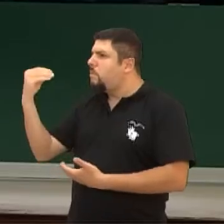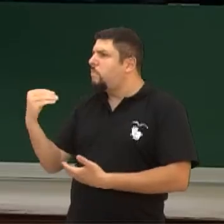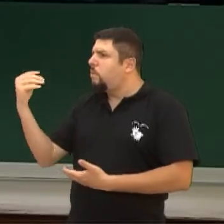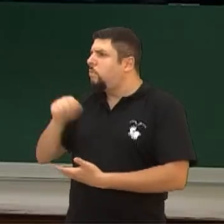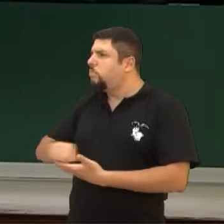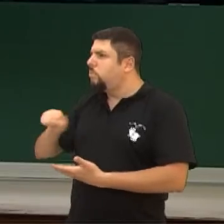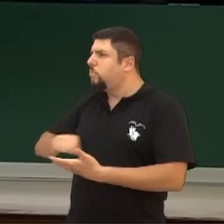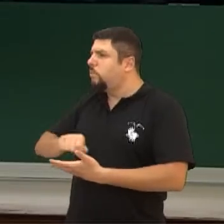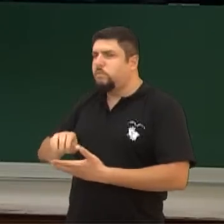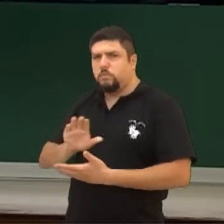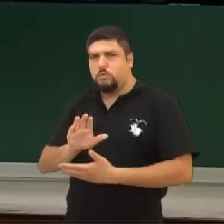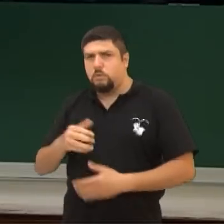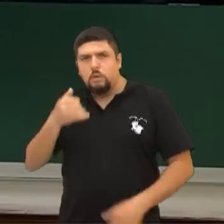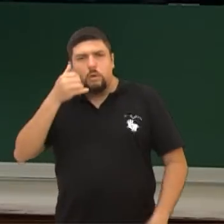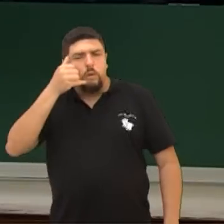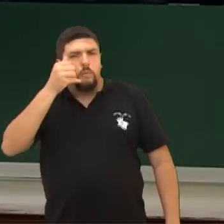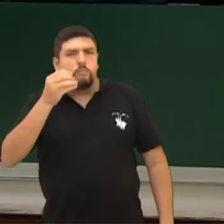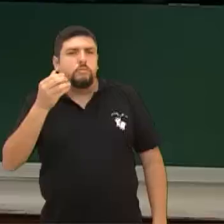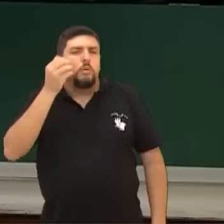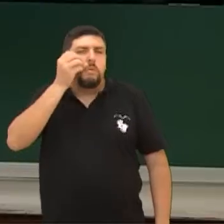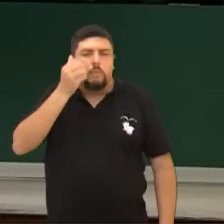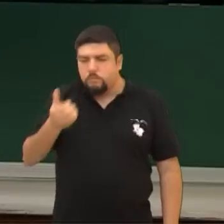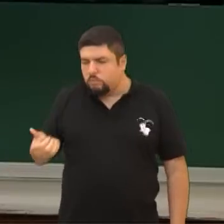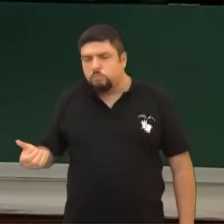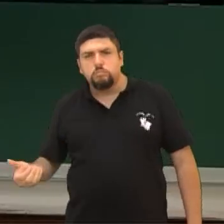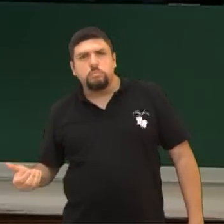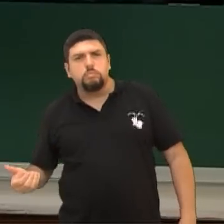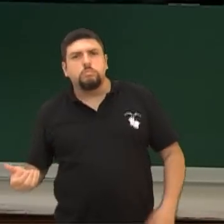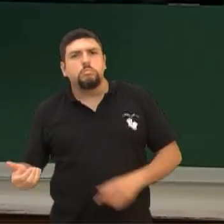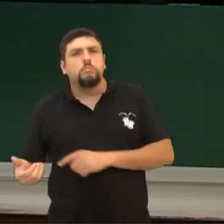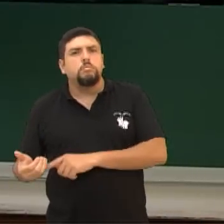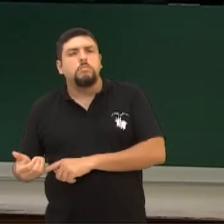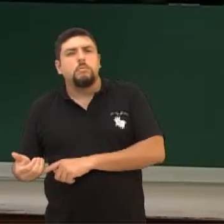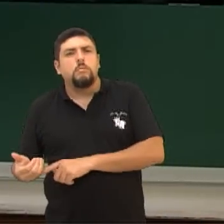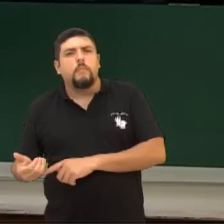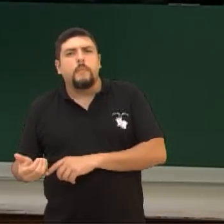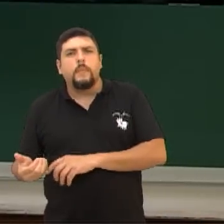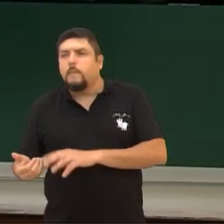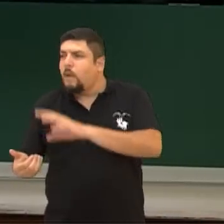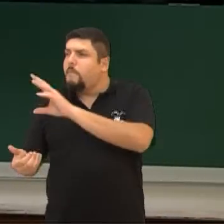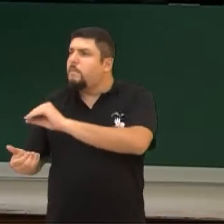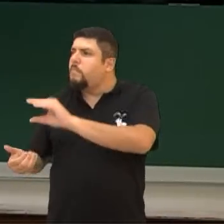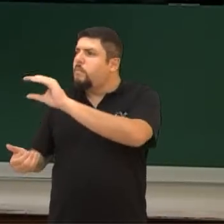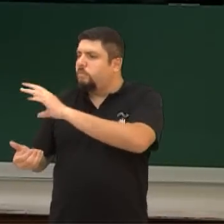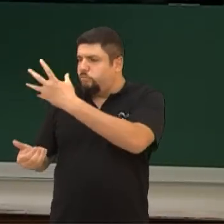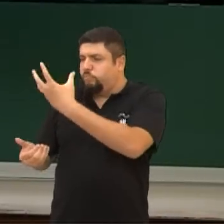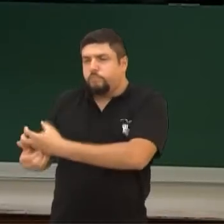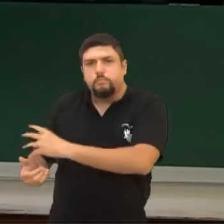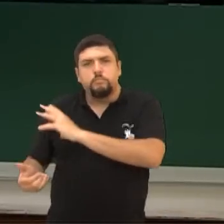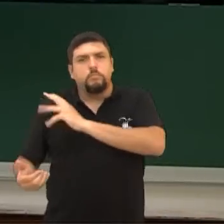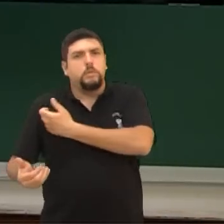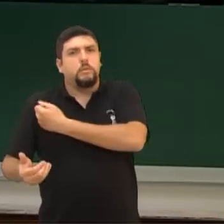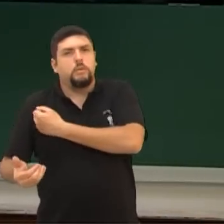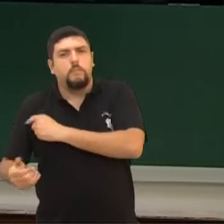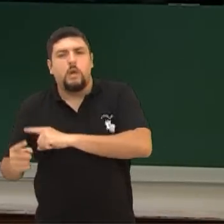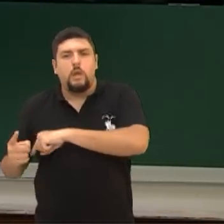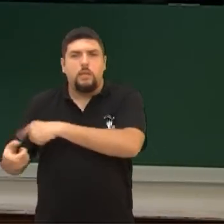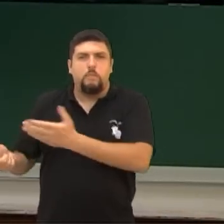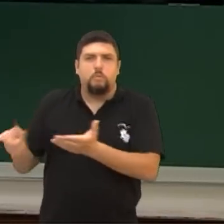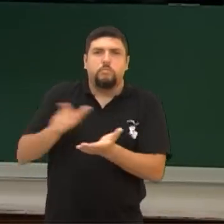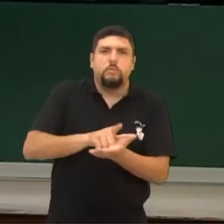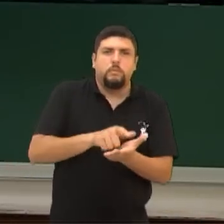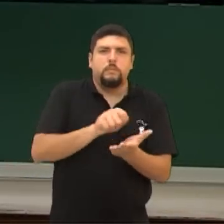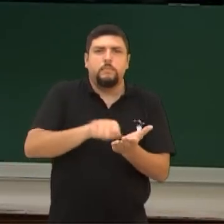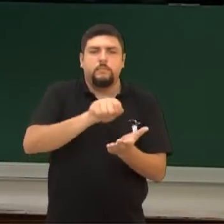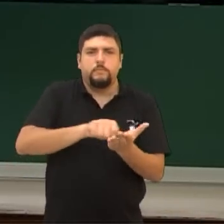áudio. Depois ela vai copiar, transcrever exatamente o que ele falou para o papel, né?